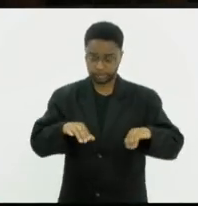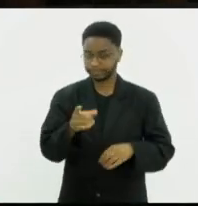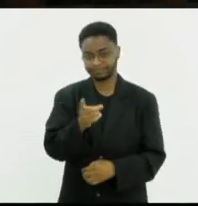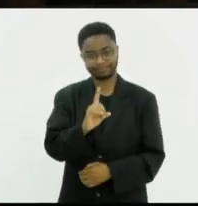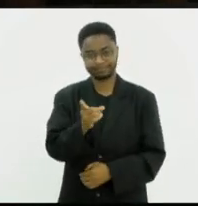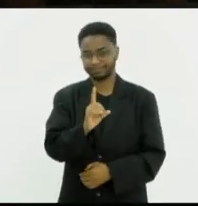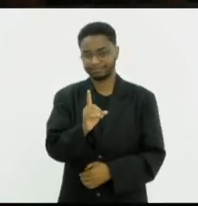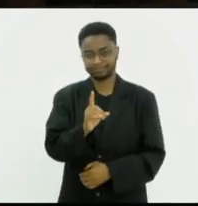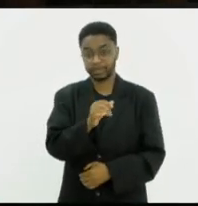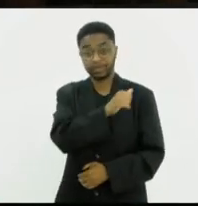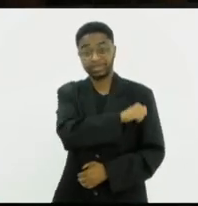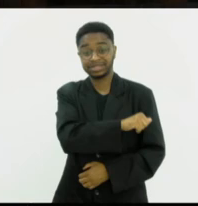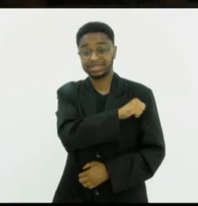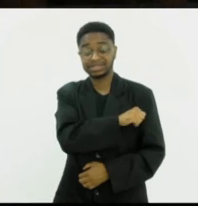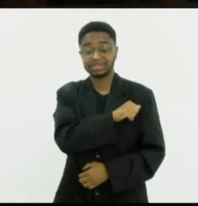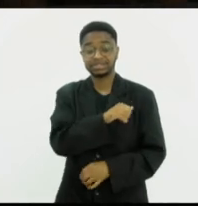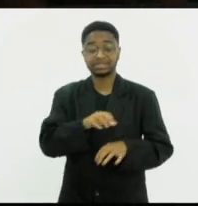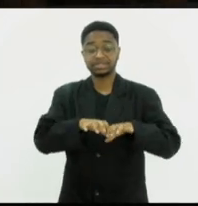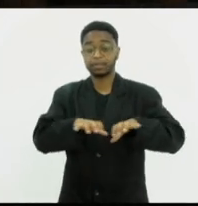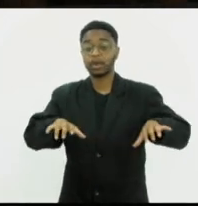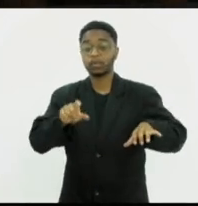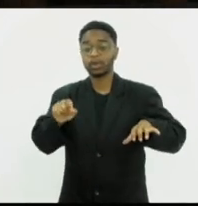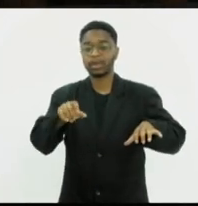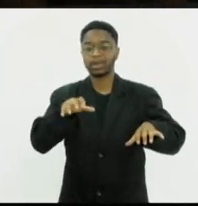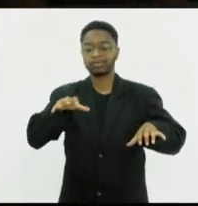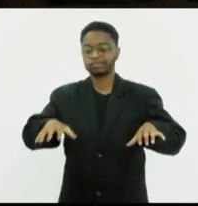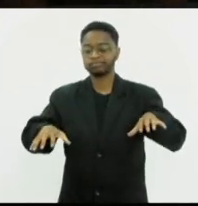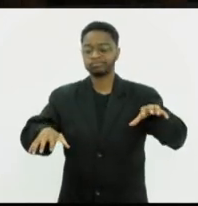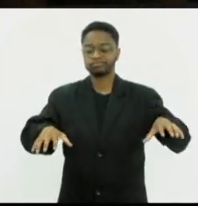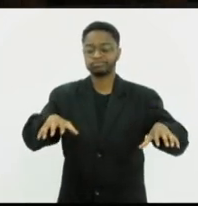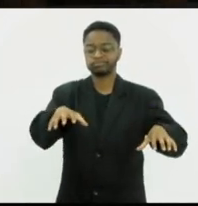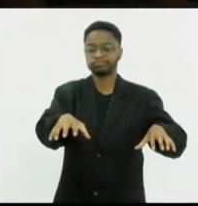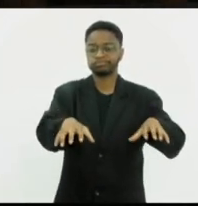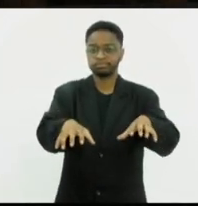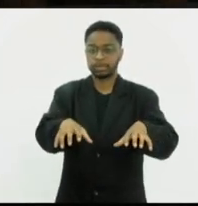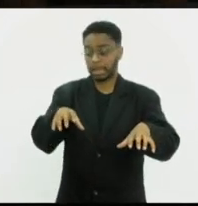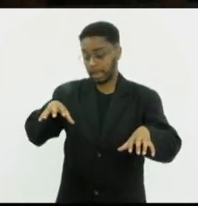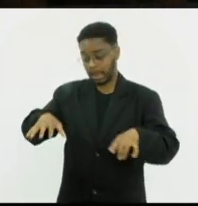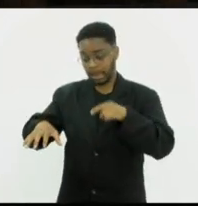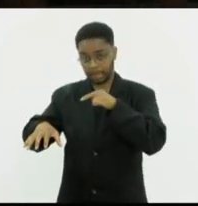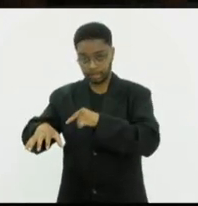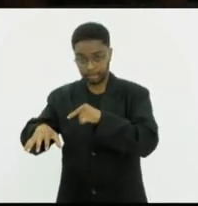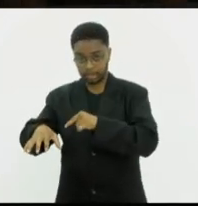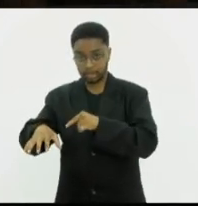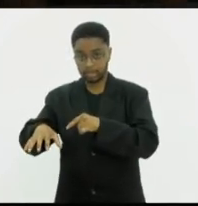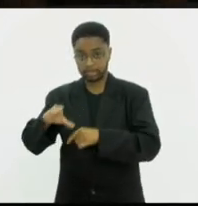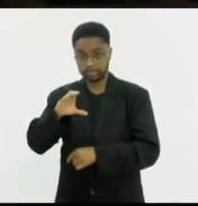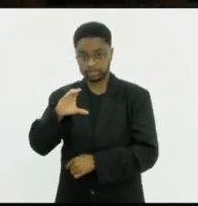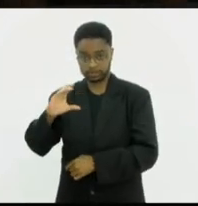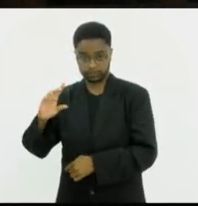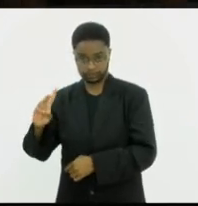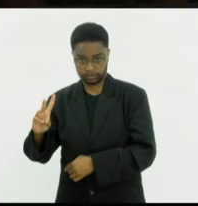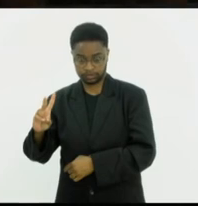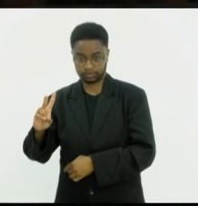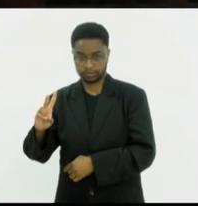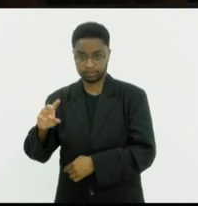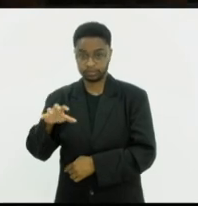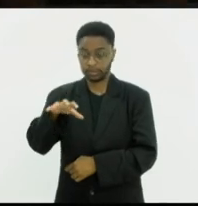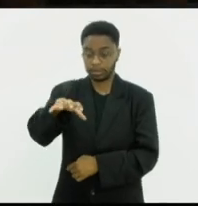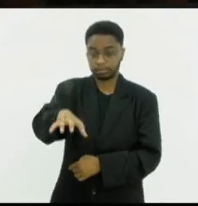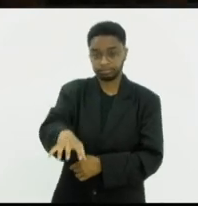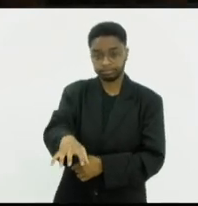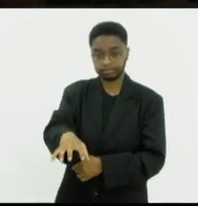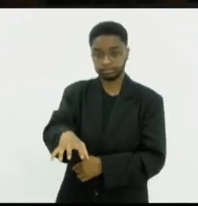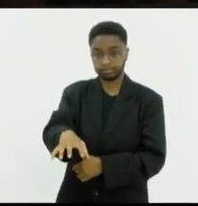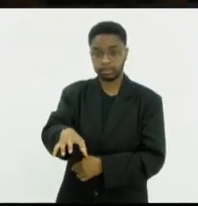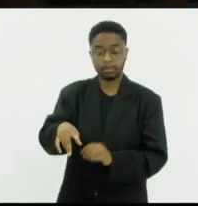Janeiro é dividido em territórios. Esse território aqui é do Comando Vermelho, esse território